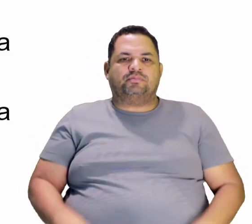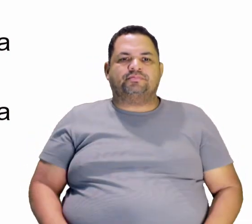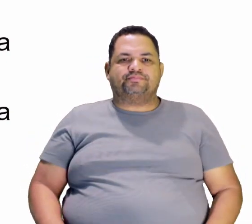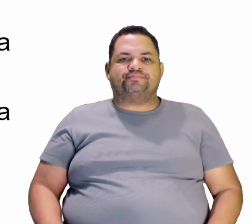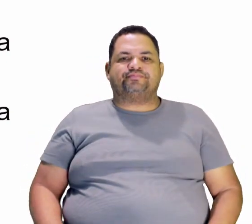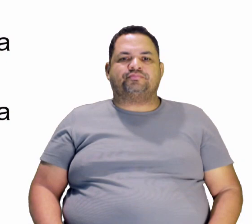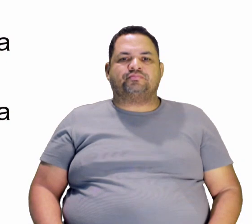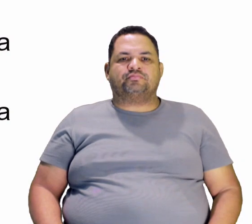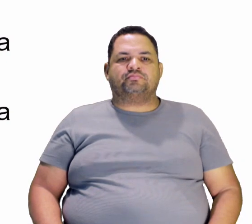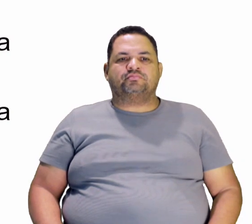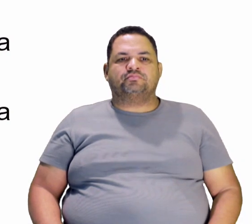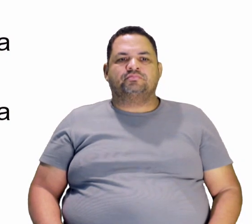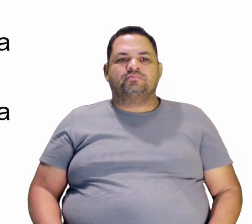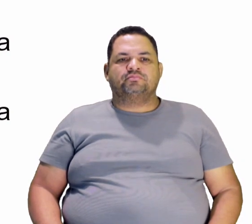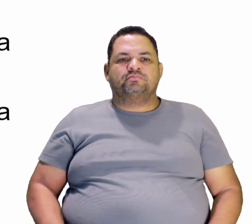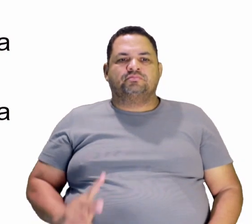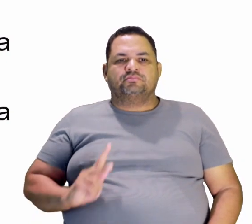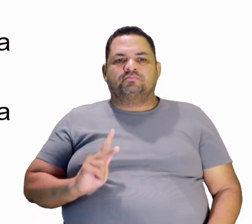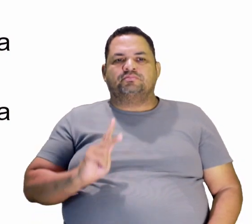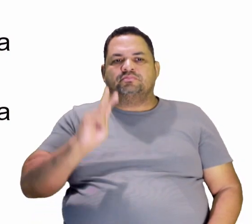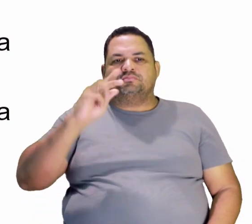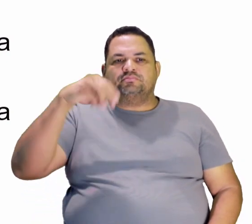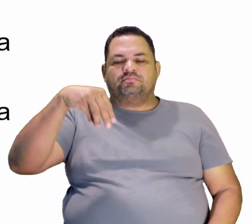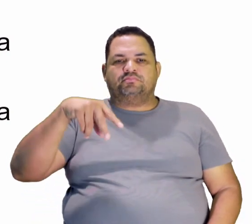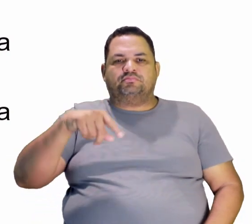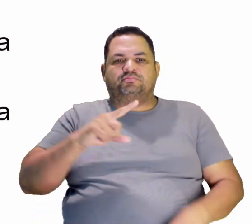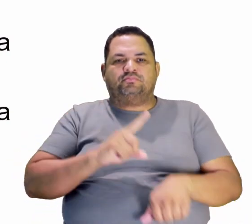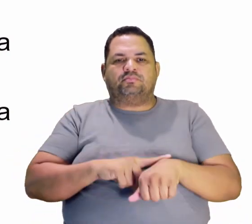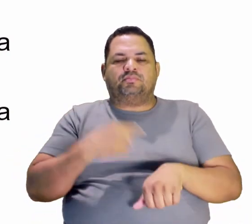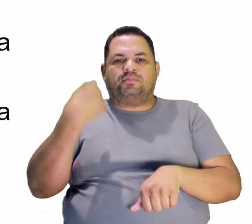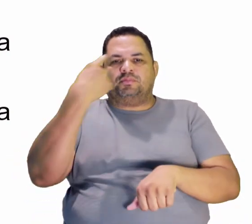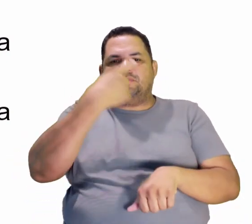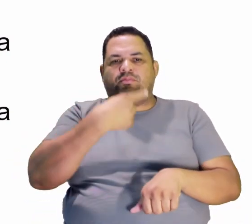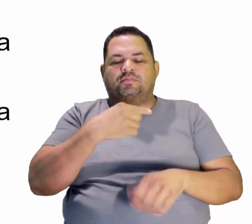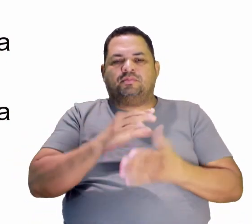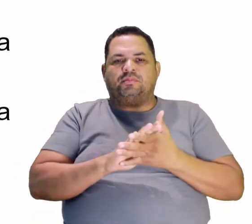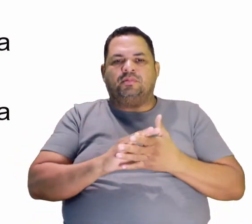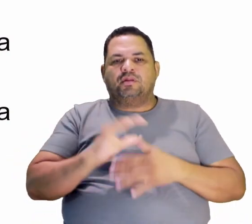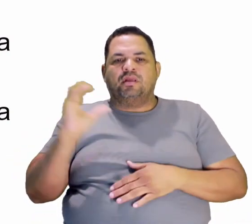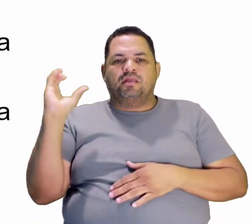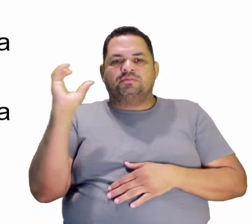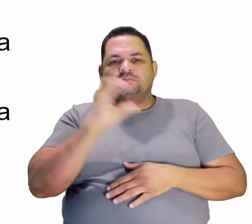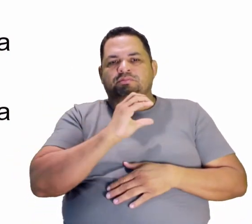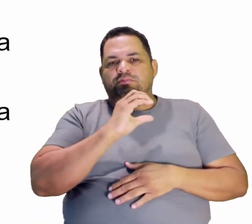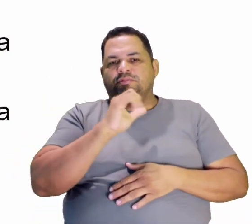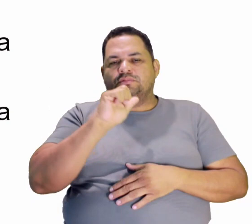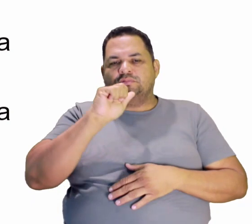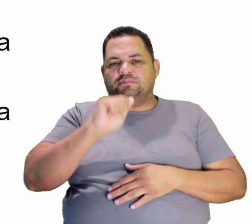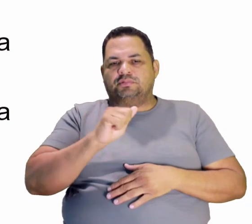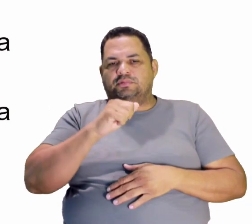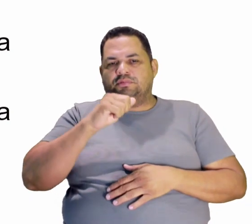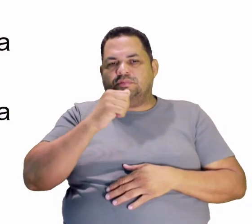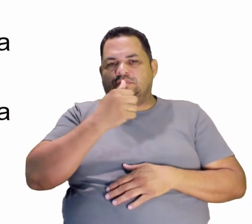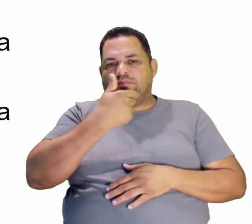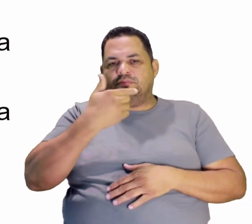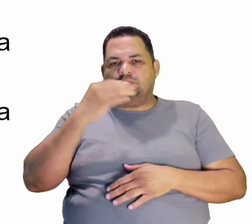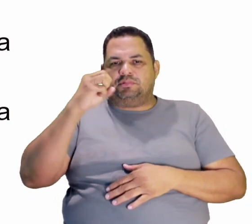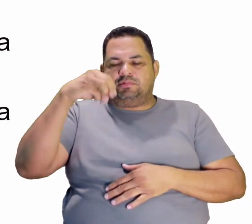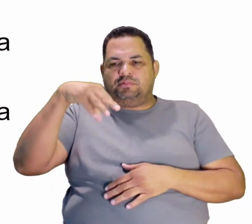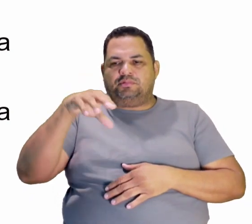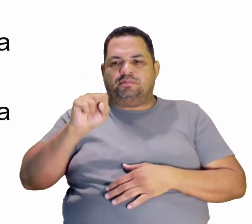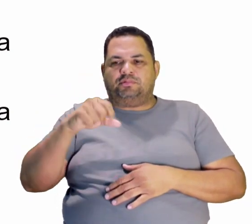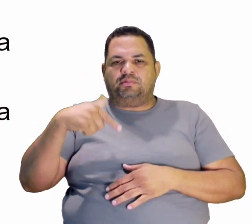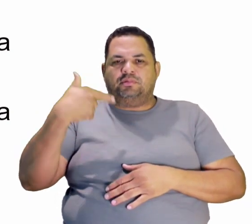Olha aqui, quilômetros por hora e a aceleração em 10 metros por segundo ao quadrado. Já sabemos, lembrando que isso